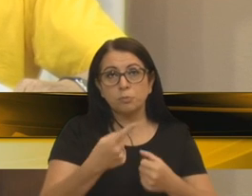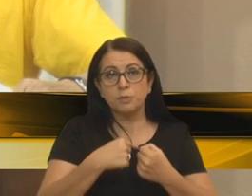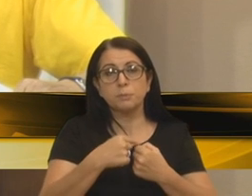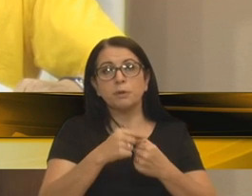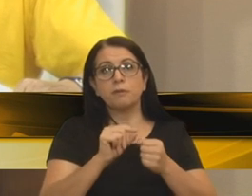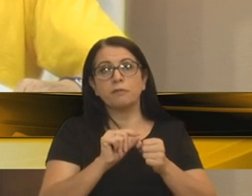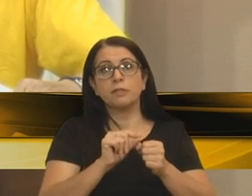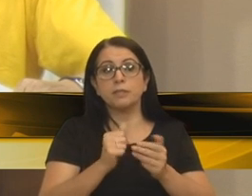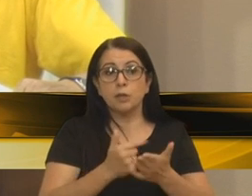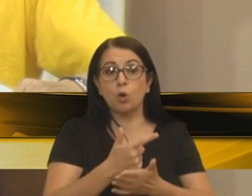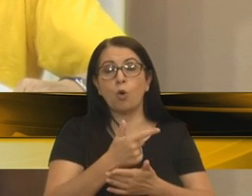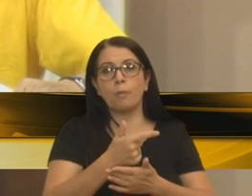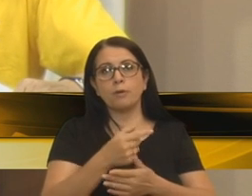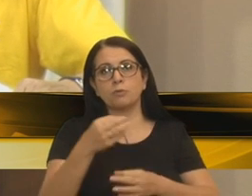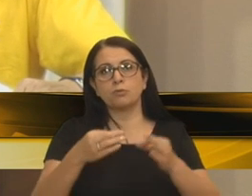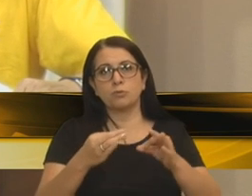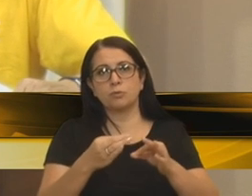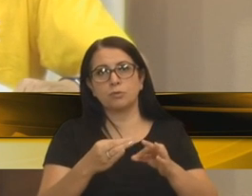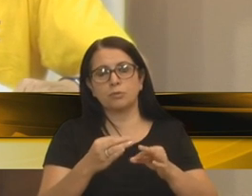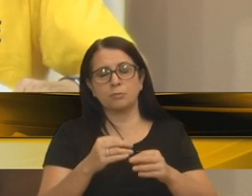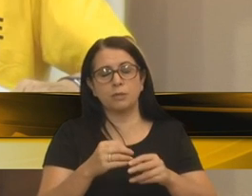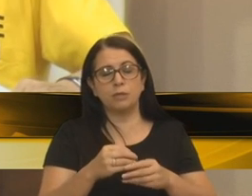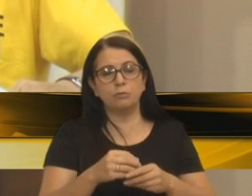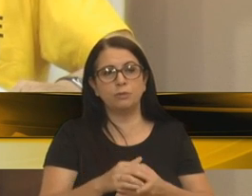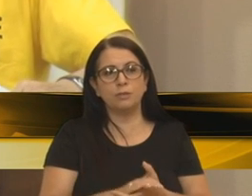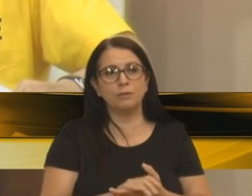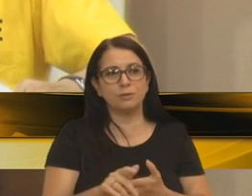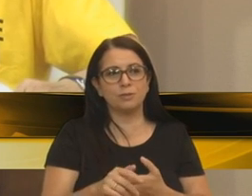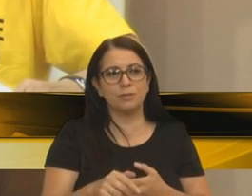fazer essa aquisição, dotando aquele local ali